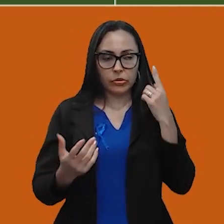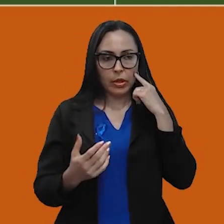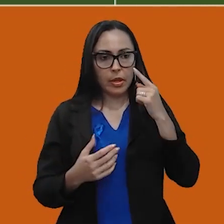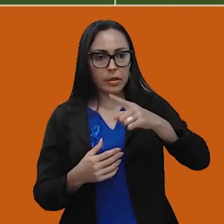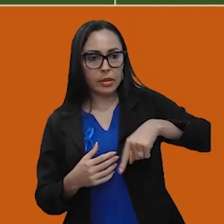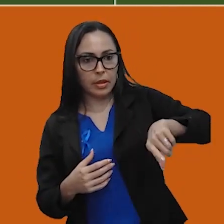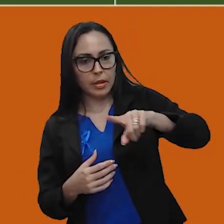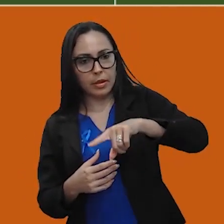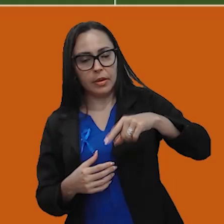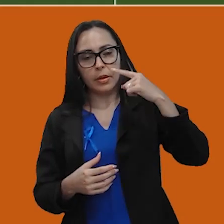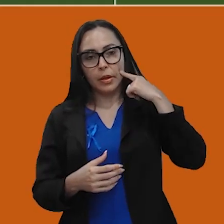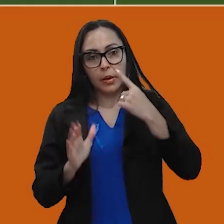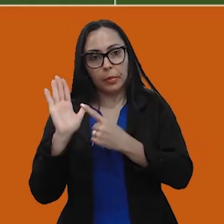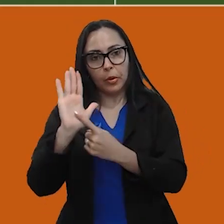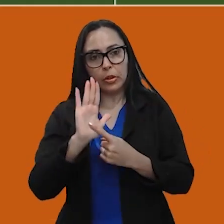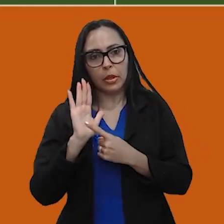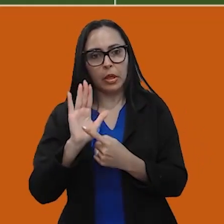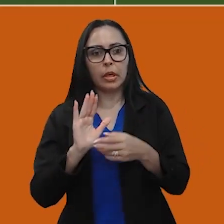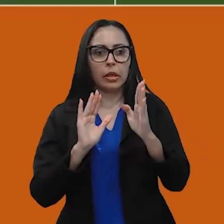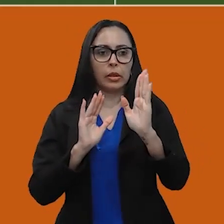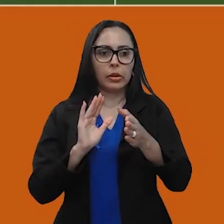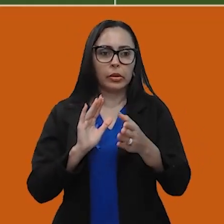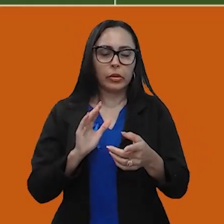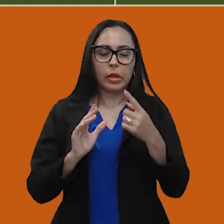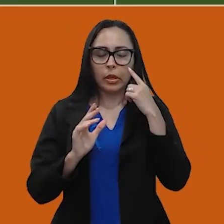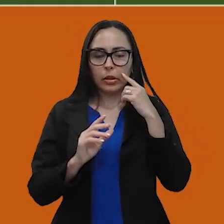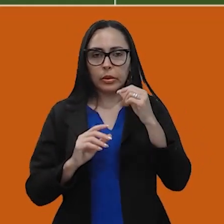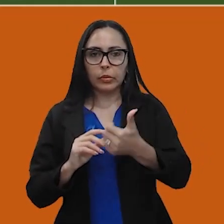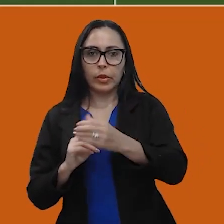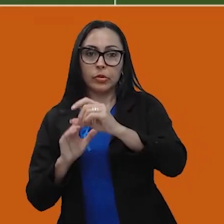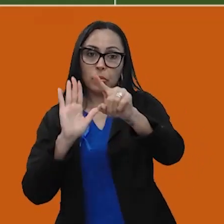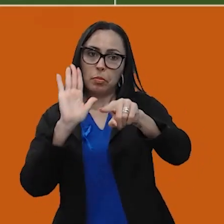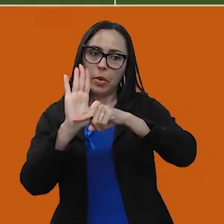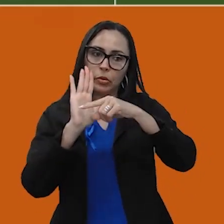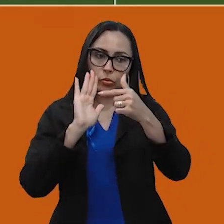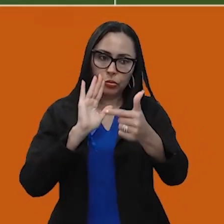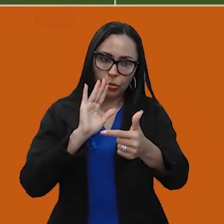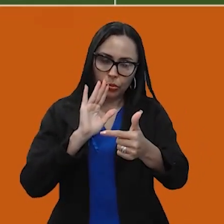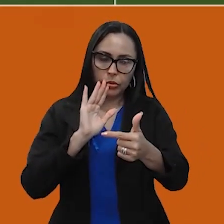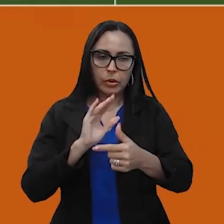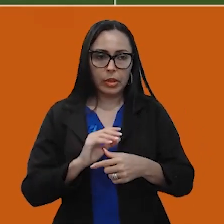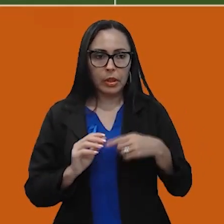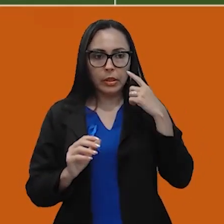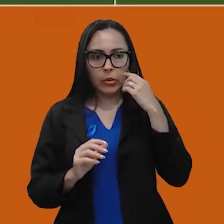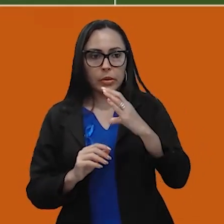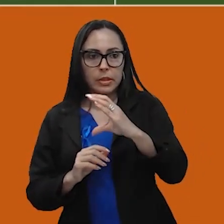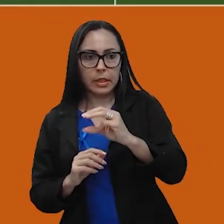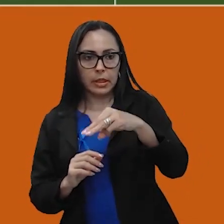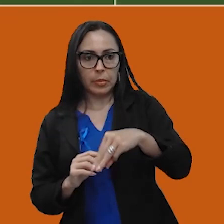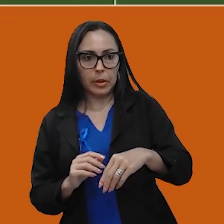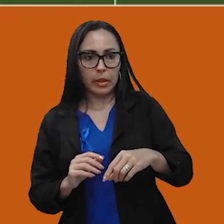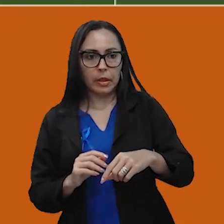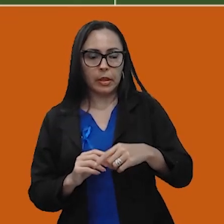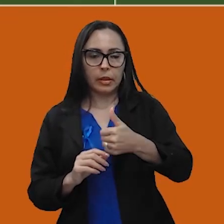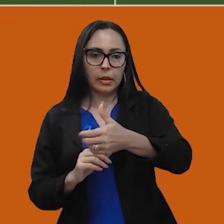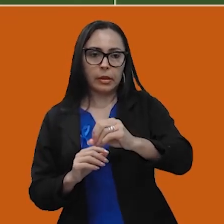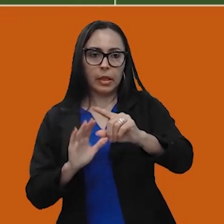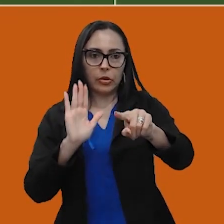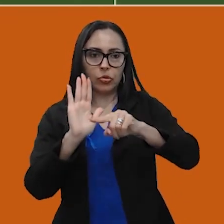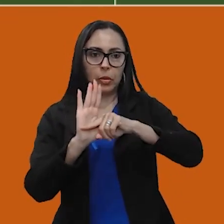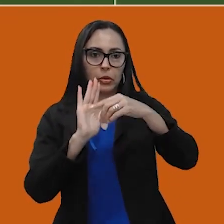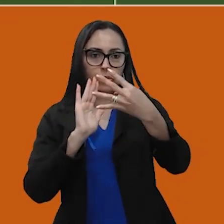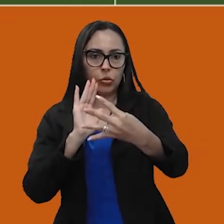gente já um submúltiplo do metro quadrado. E aí eu tenho o centímetro quadrado, que é 10 a menos 4 metro quadrado. E